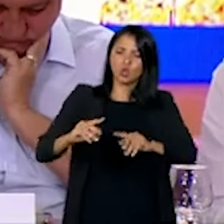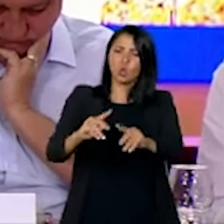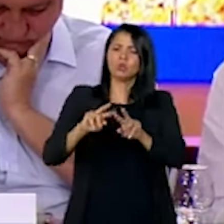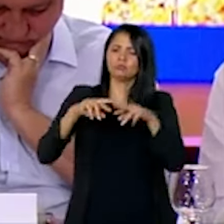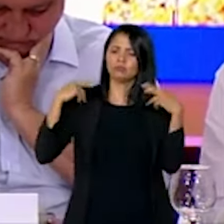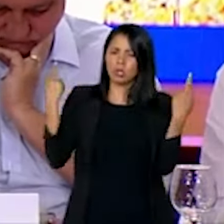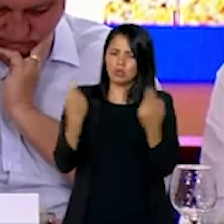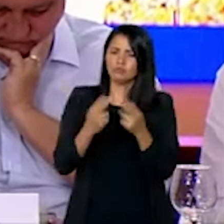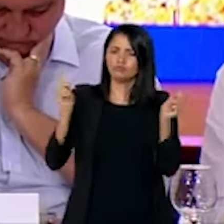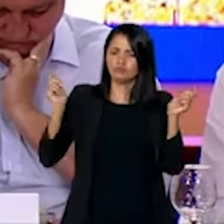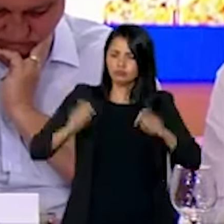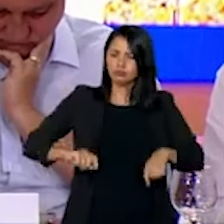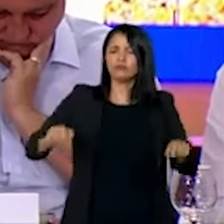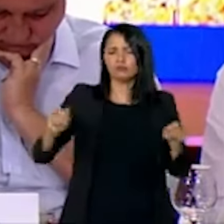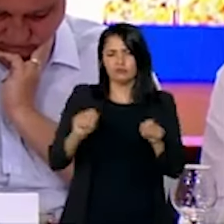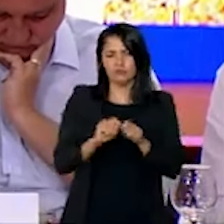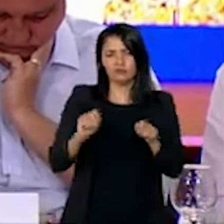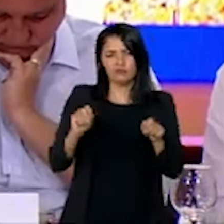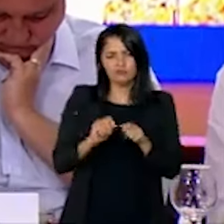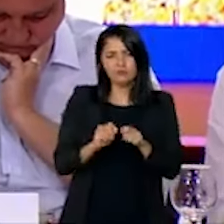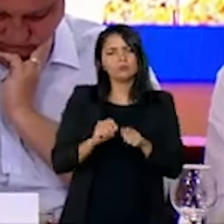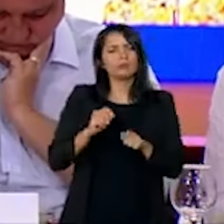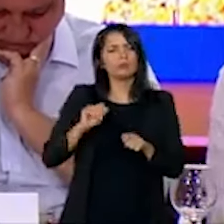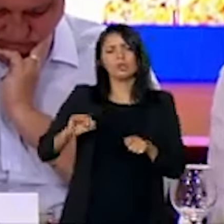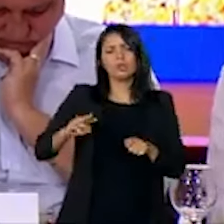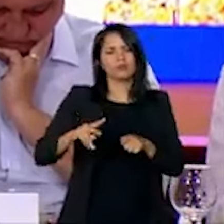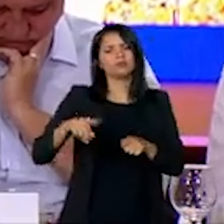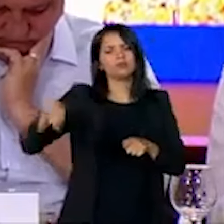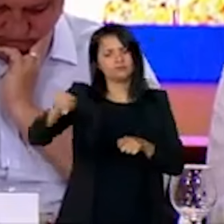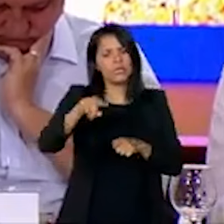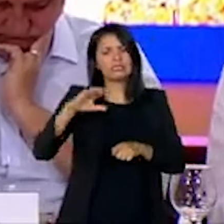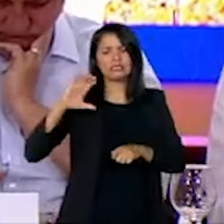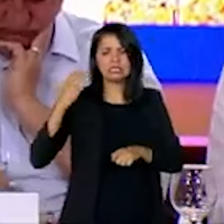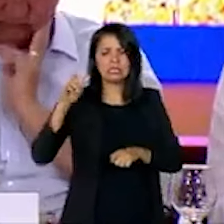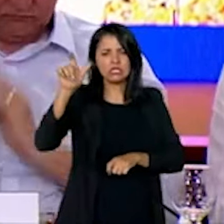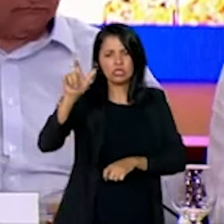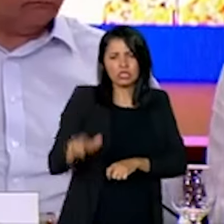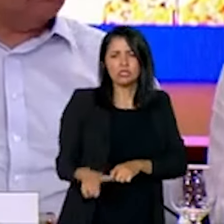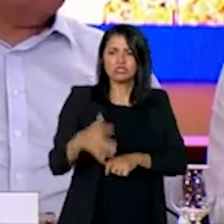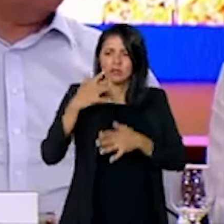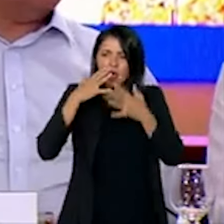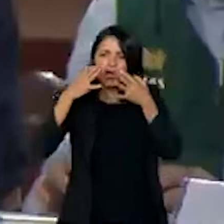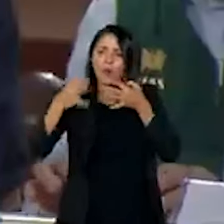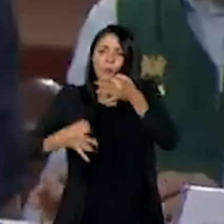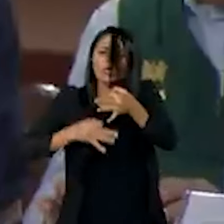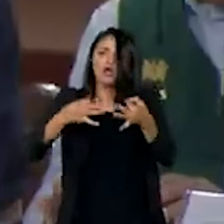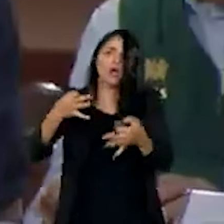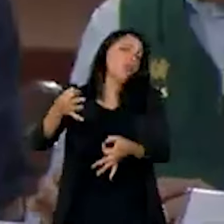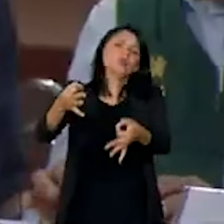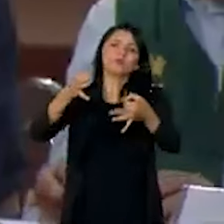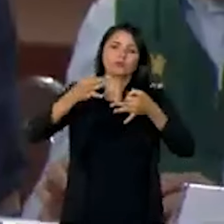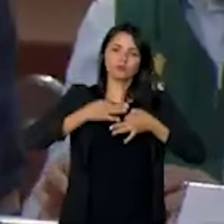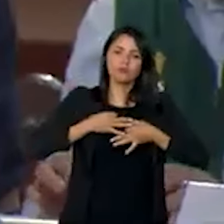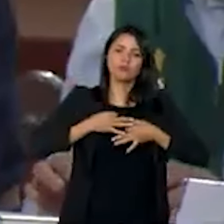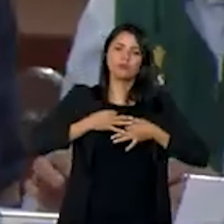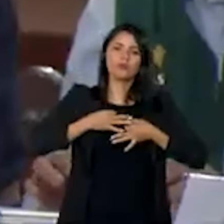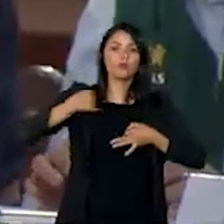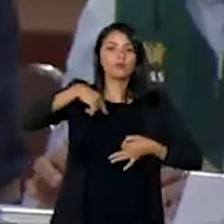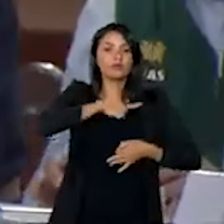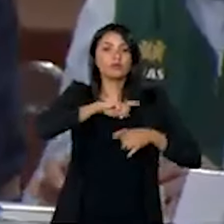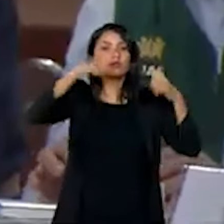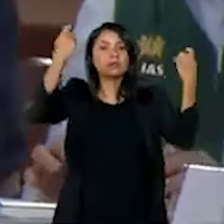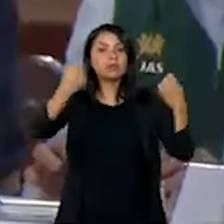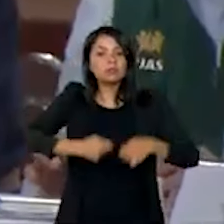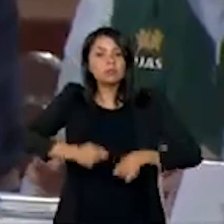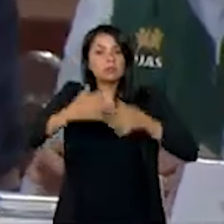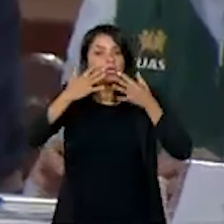forem possíveis fazer. Ouvir todo o cientista que nós temos que ouvir. E nós temos que ter noção que